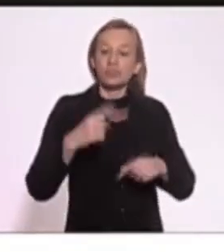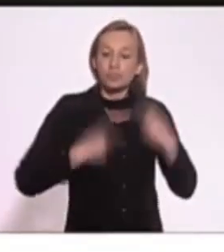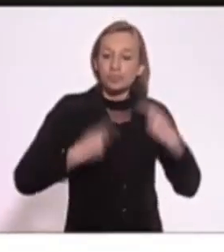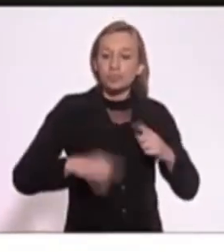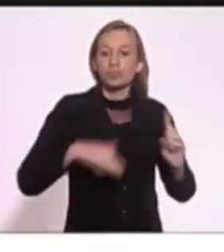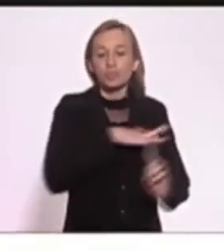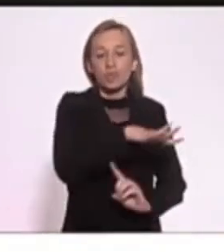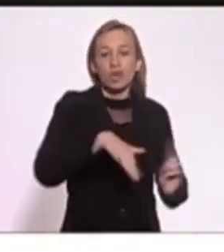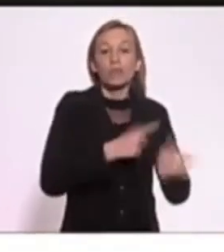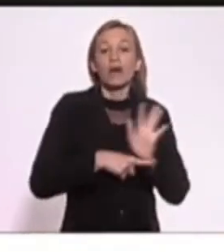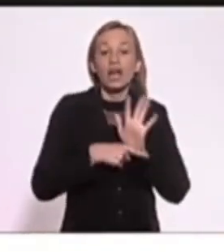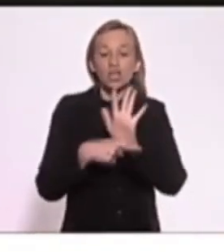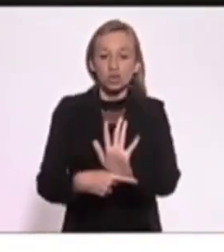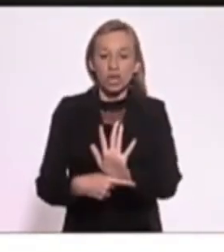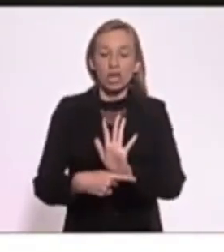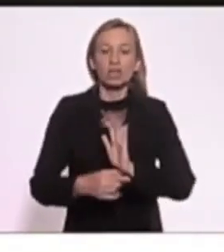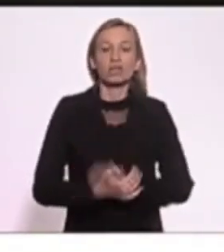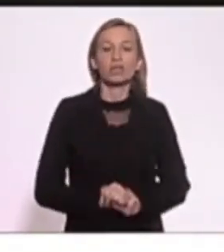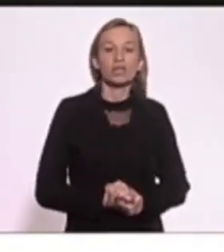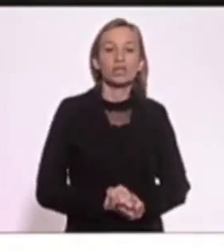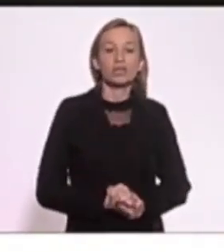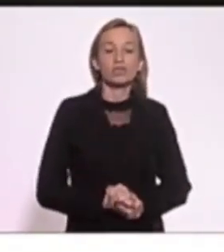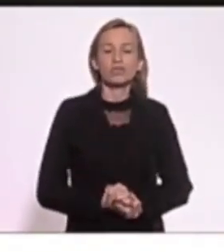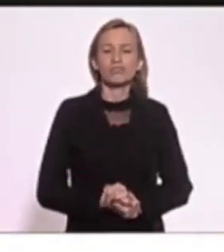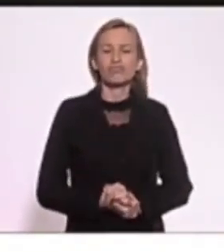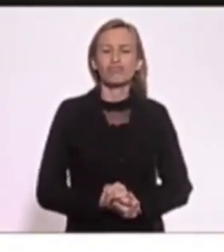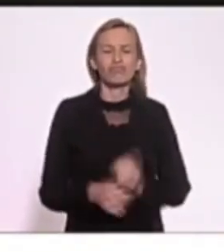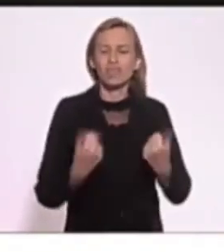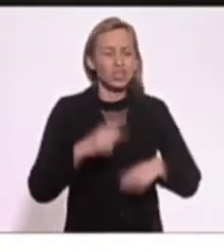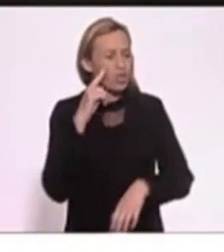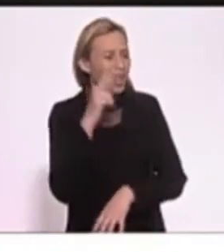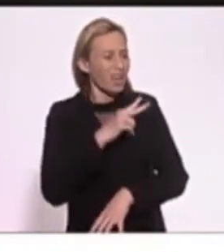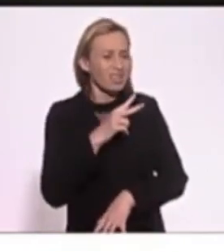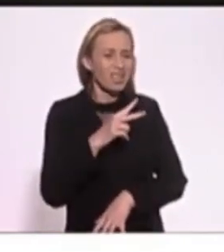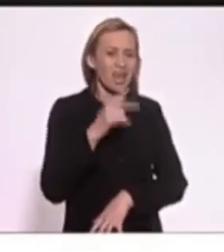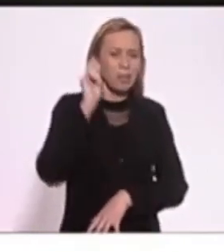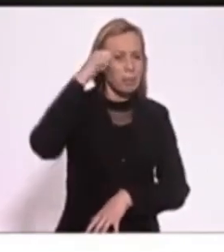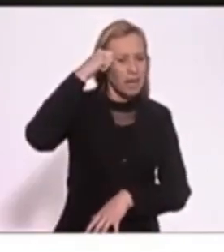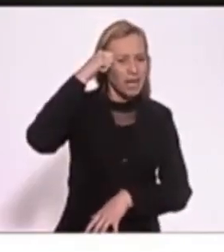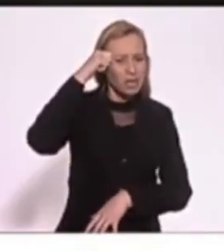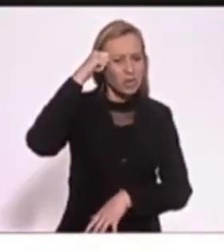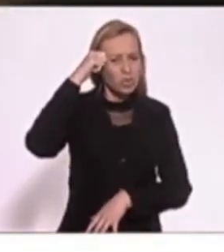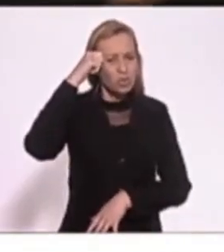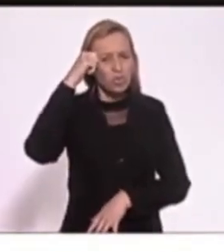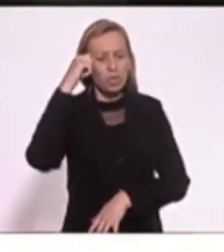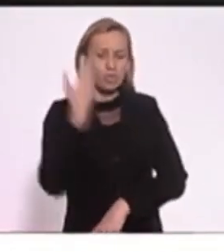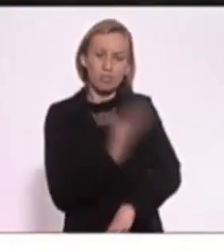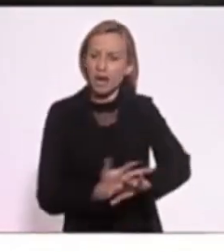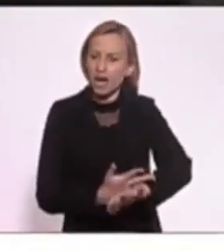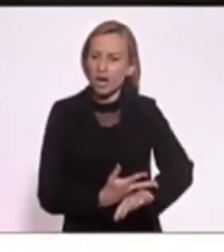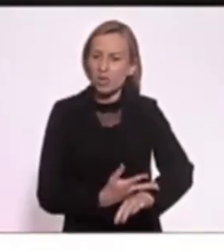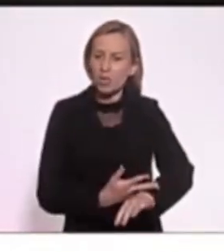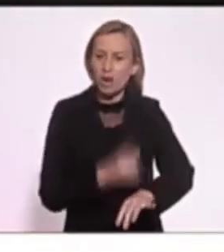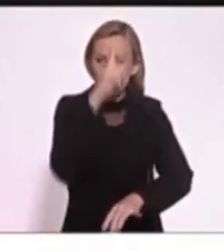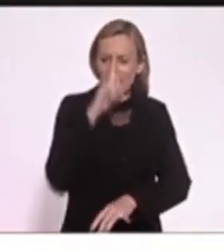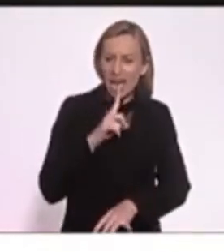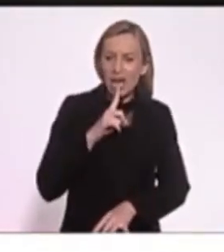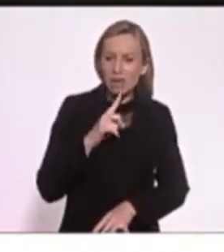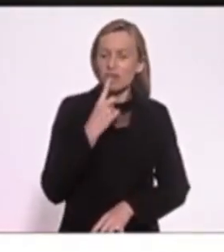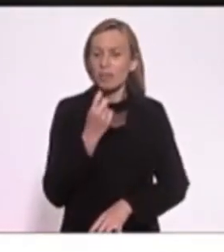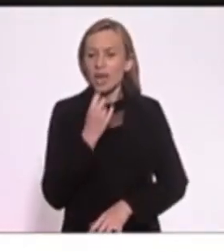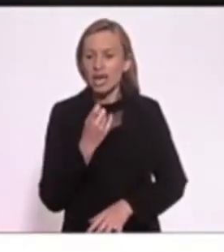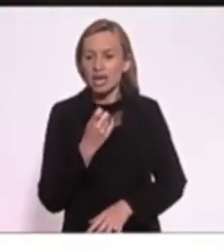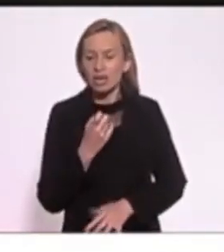sociais para ajudá-lo, sem olhar se ele é branco ou negro, amarelo ou vermelho e etc. É